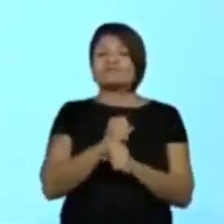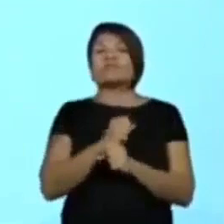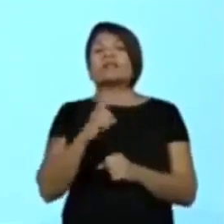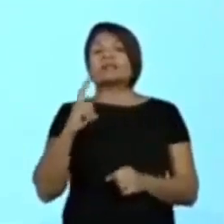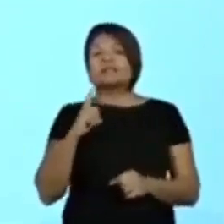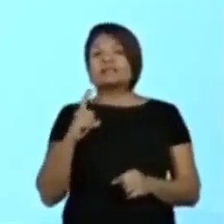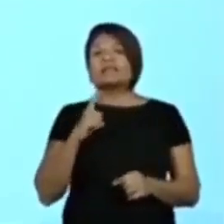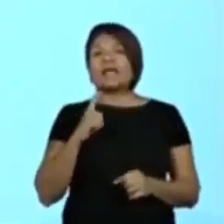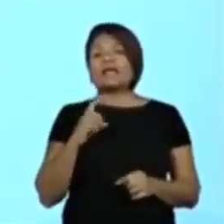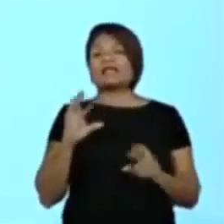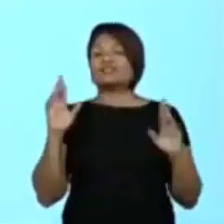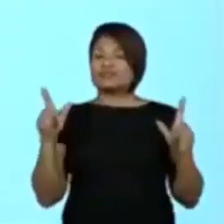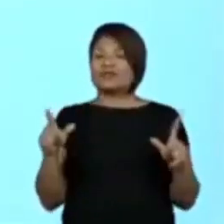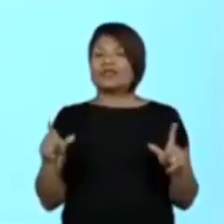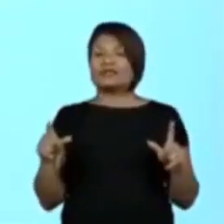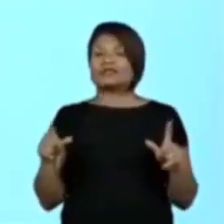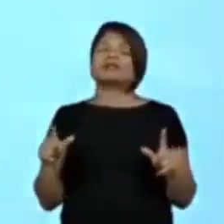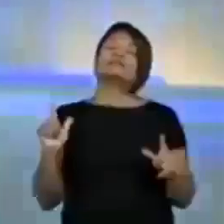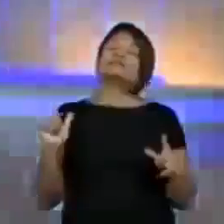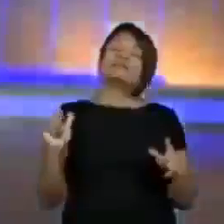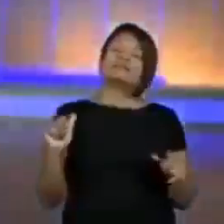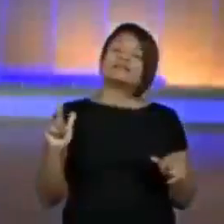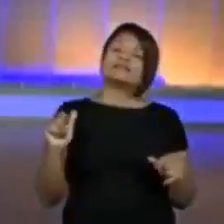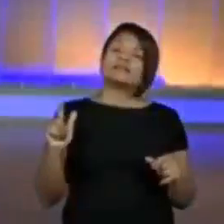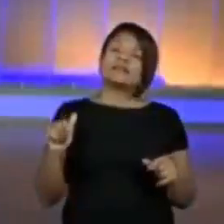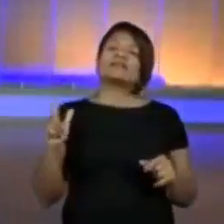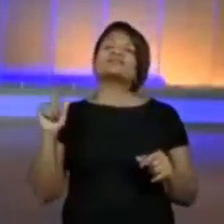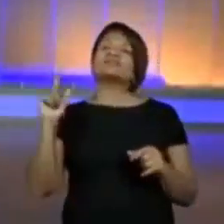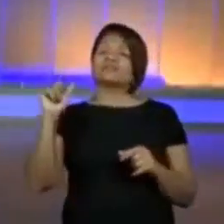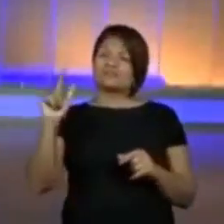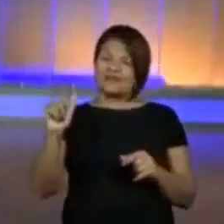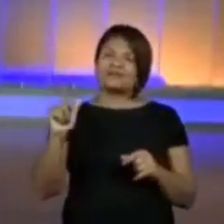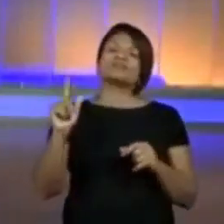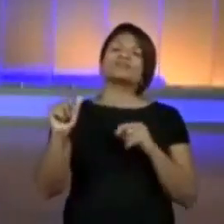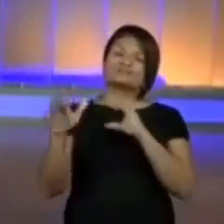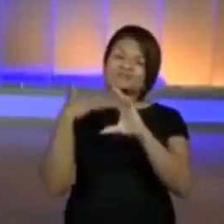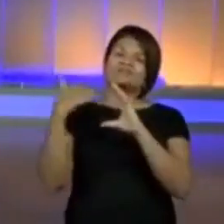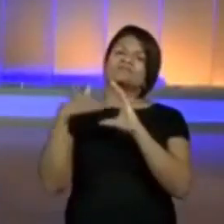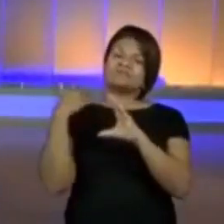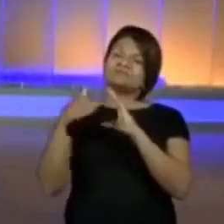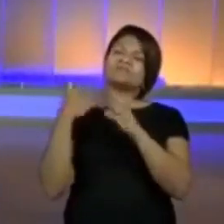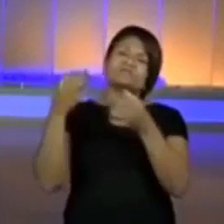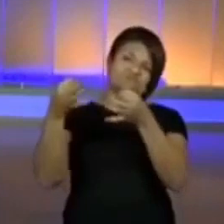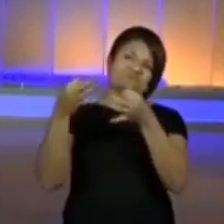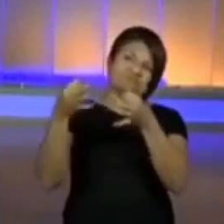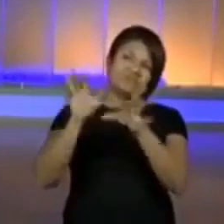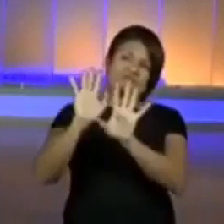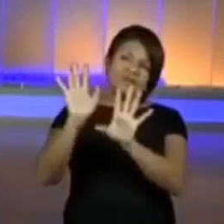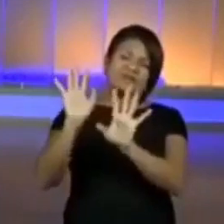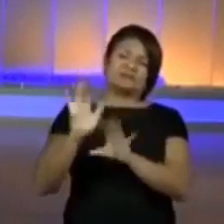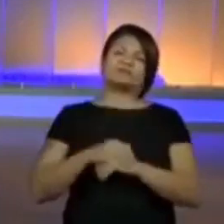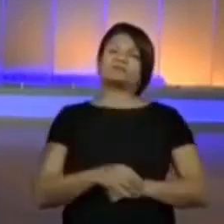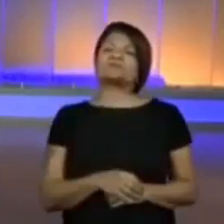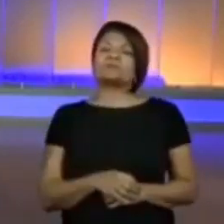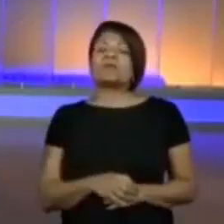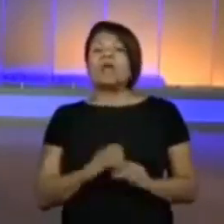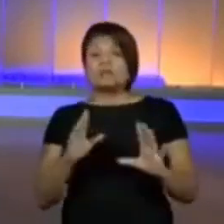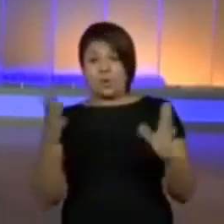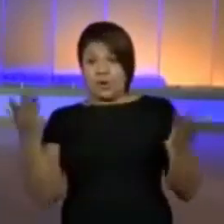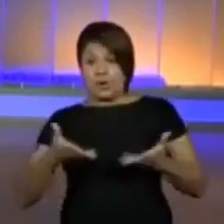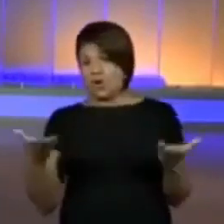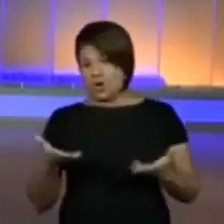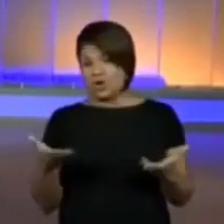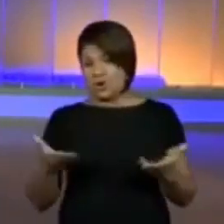toda a galerinha ali, olha, acertando 17, 17, 17. Perfeito, muito bem. Então